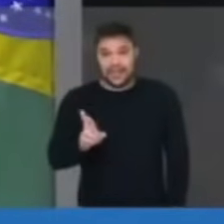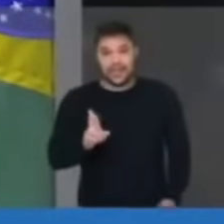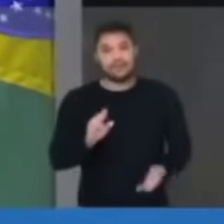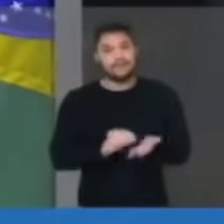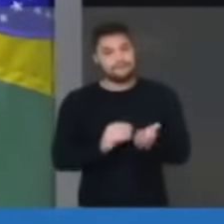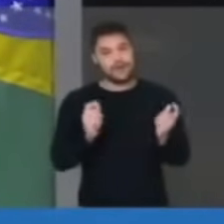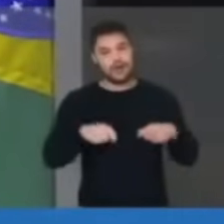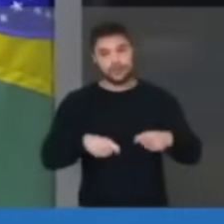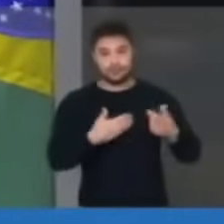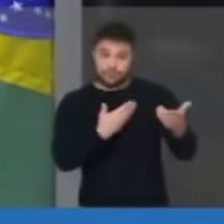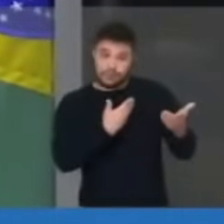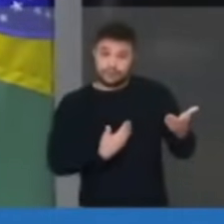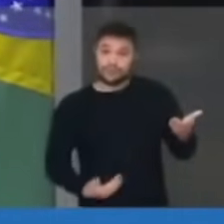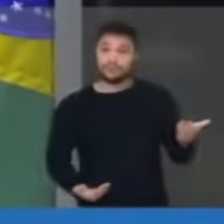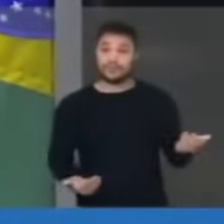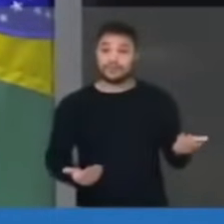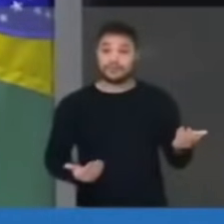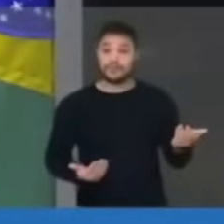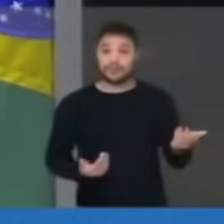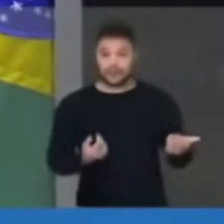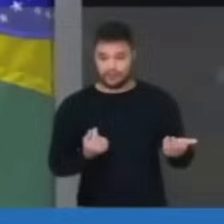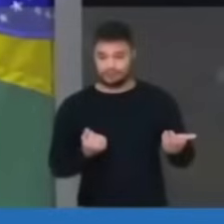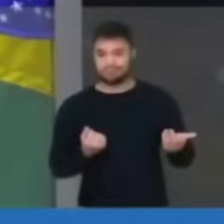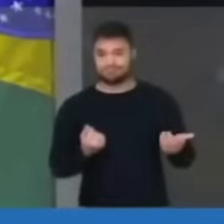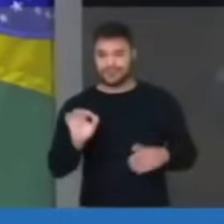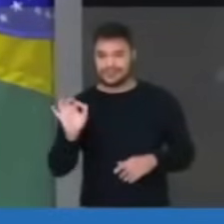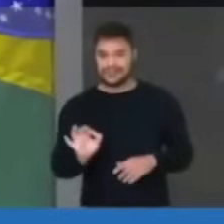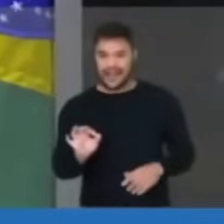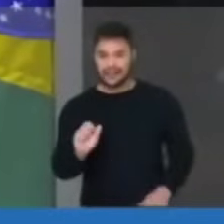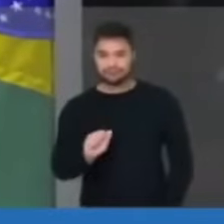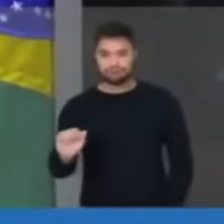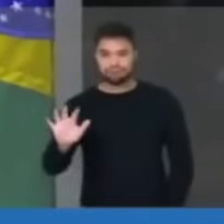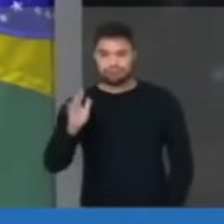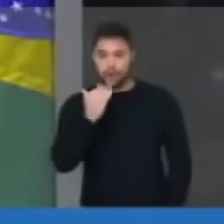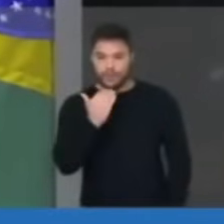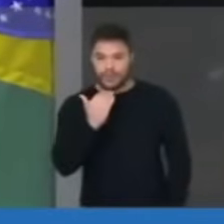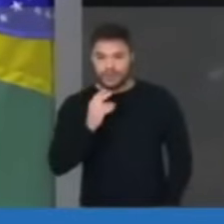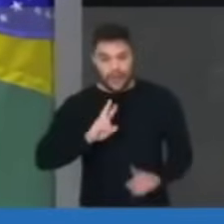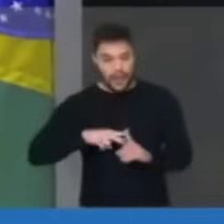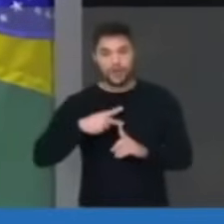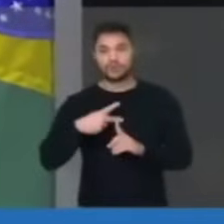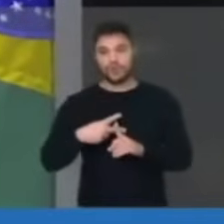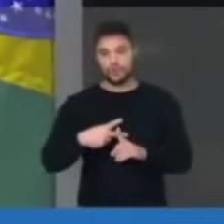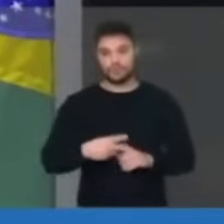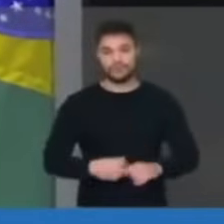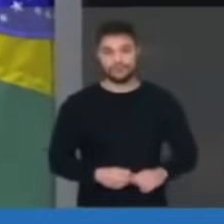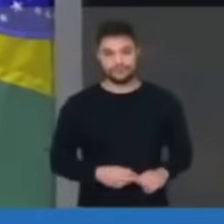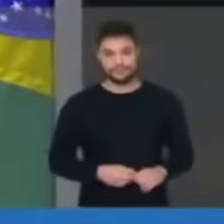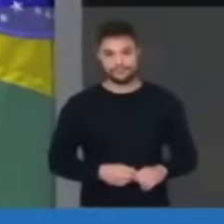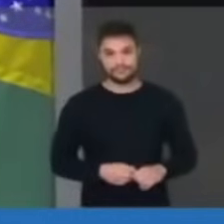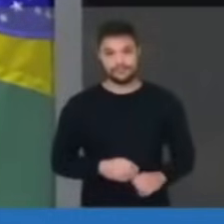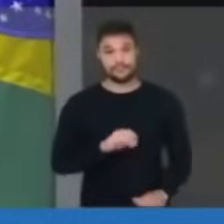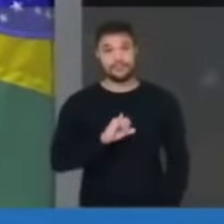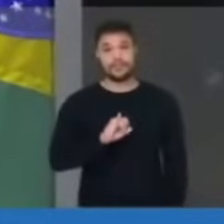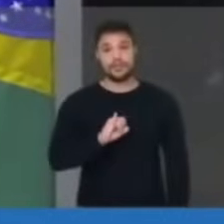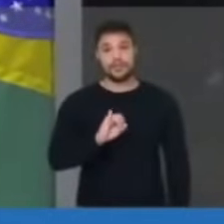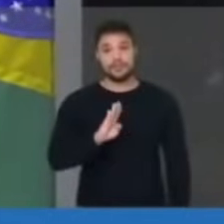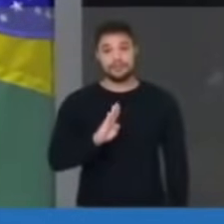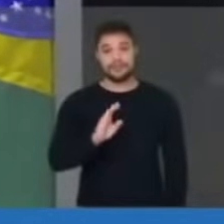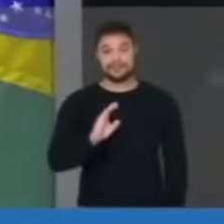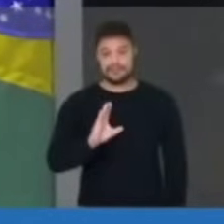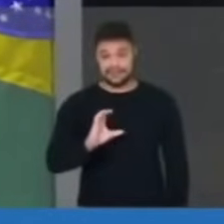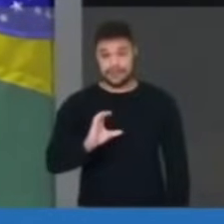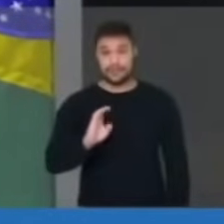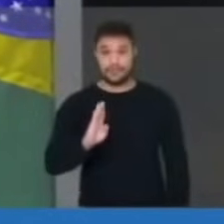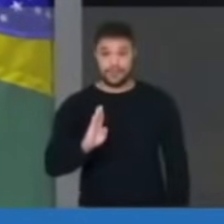do governo. A inflação dos alimentos é o dobro da inflação normal. O IBCBR,